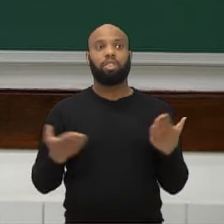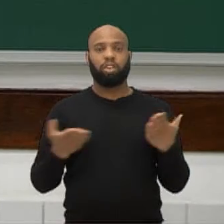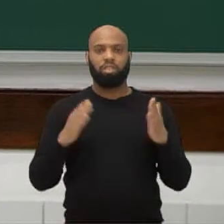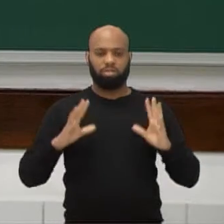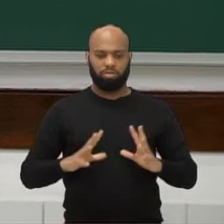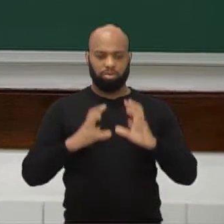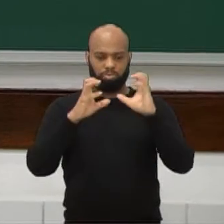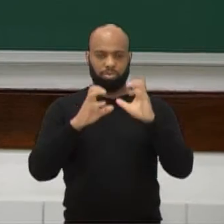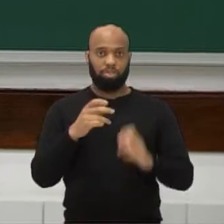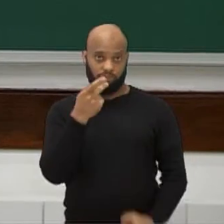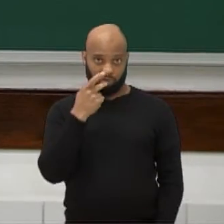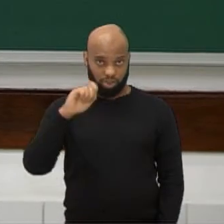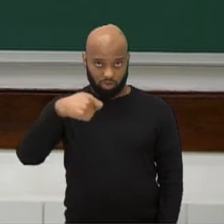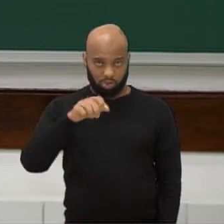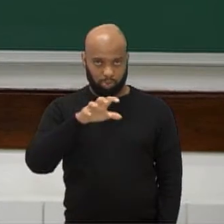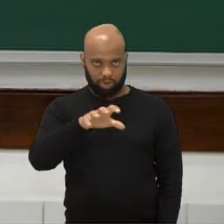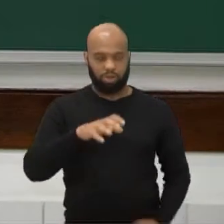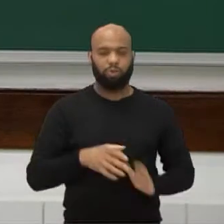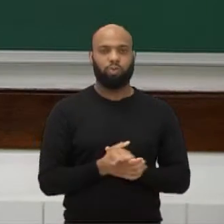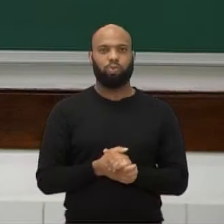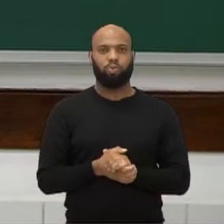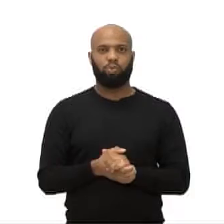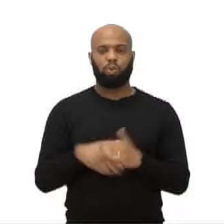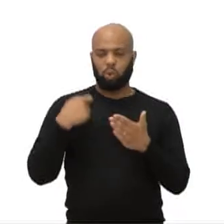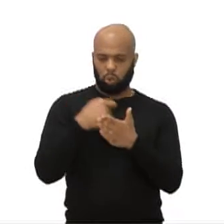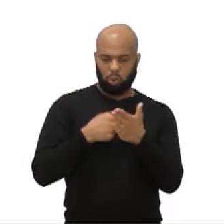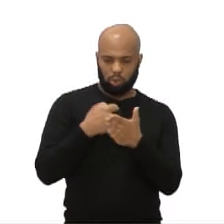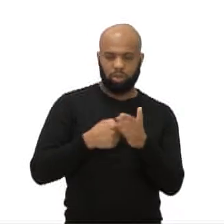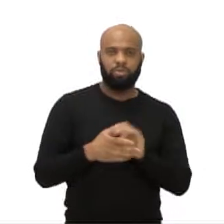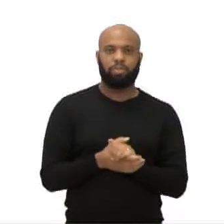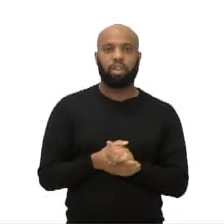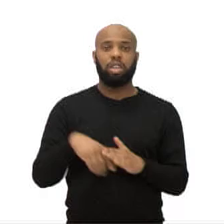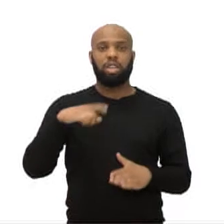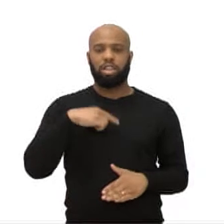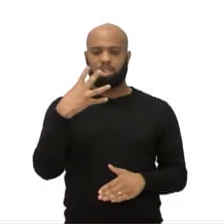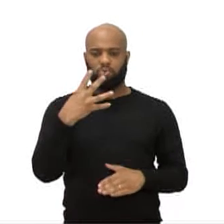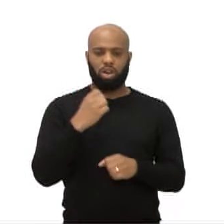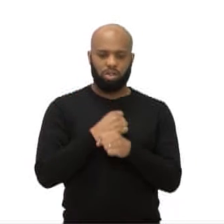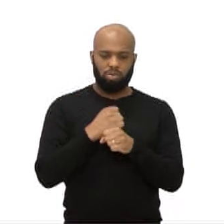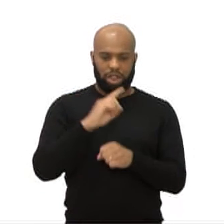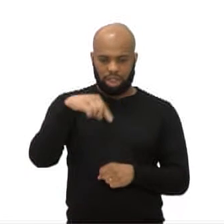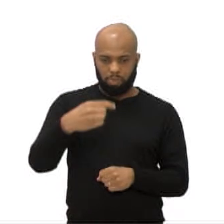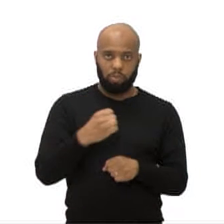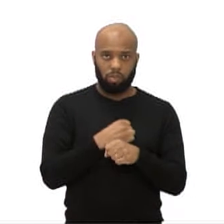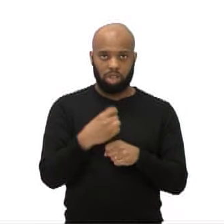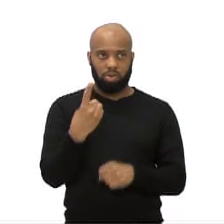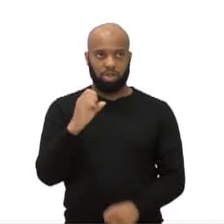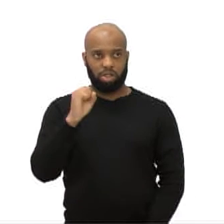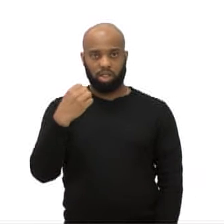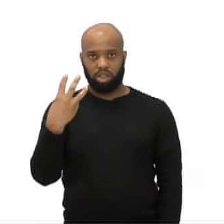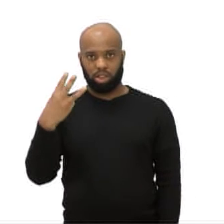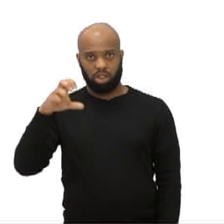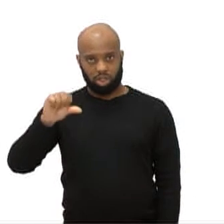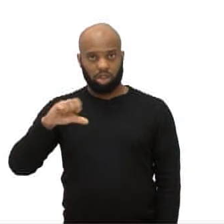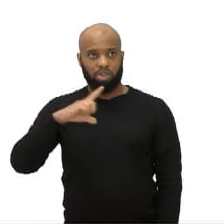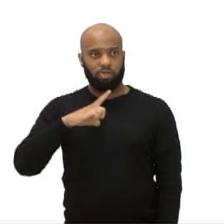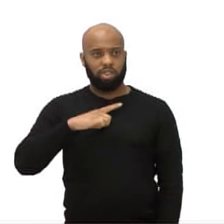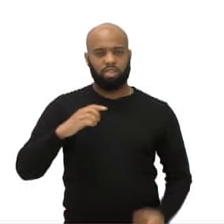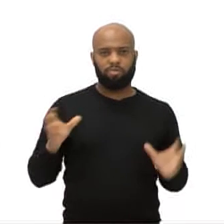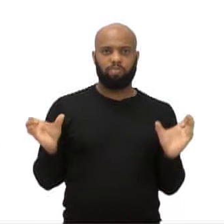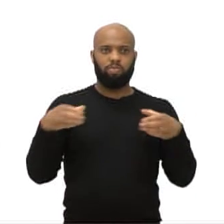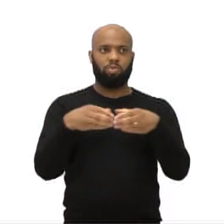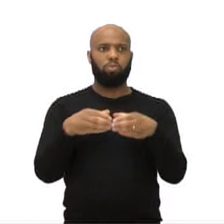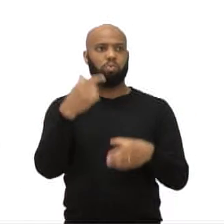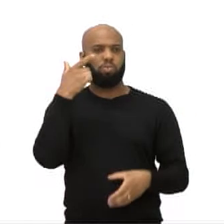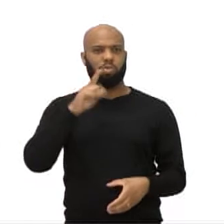Conflito. Vamos falar um pouquinho agora, ainda um pouco mais dessa luta. 4 anos mais tarde, em 1839, os farroupilhas